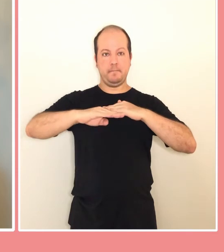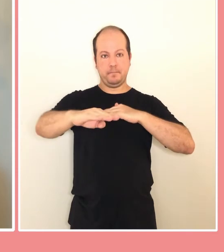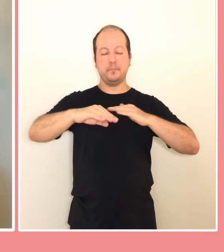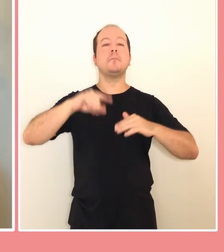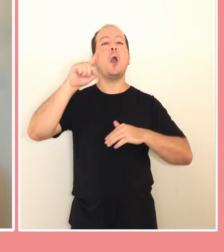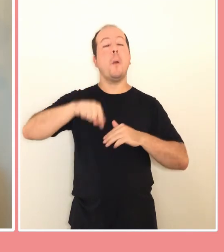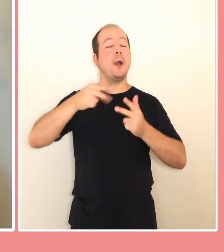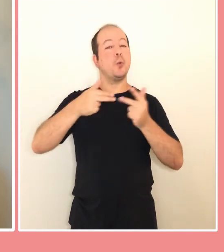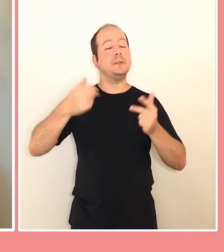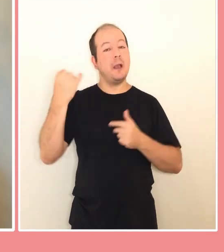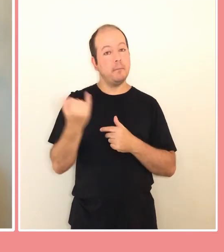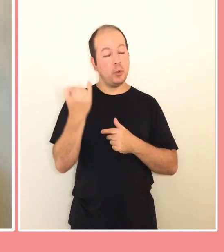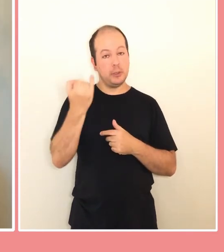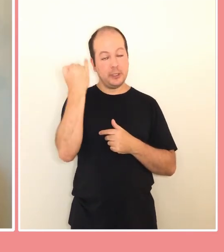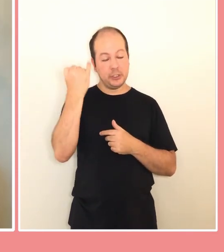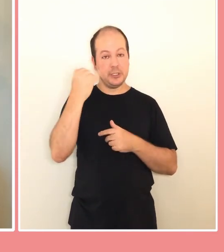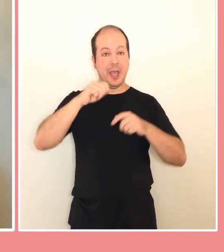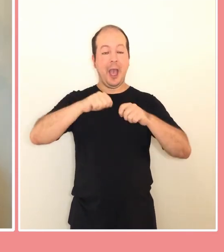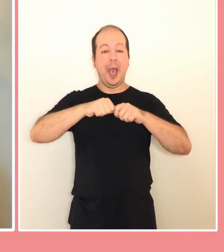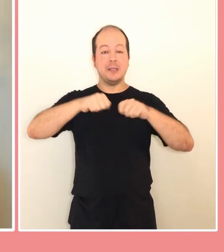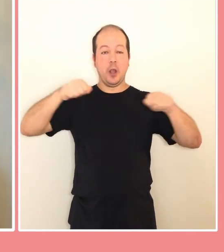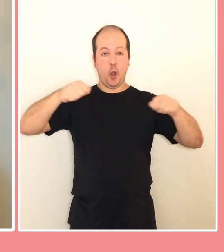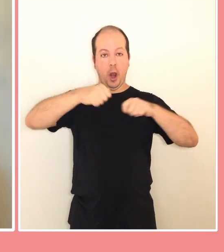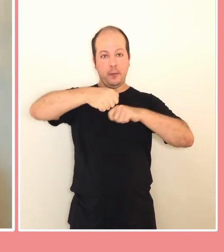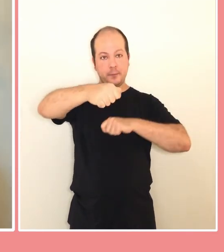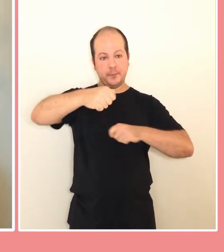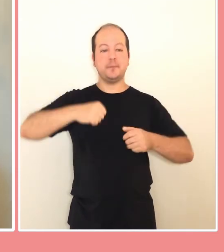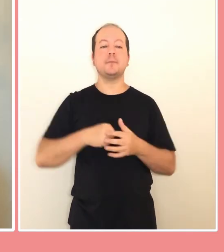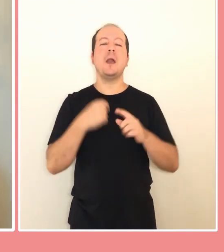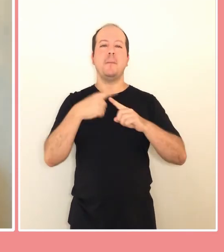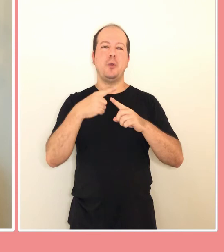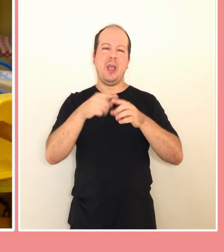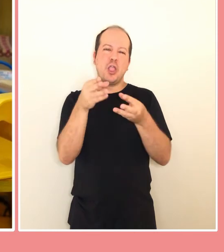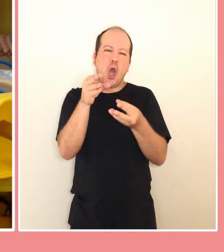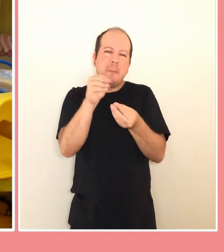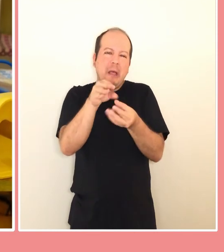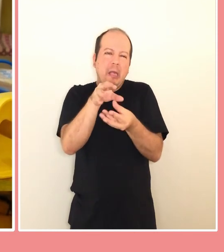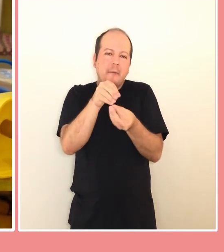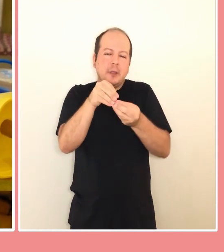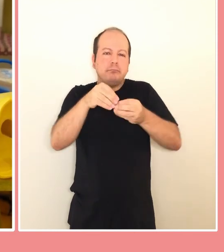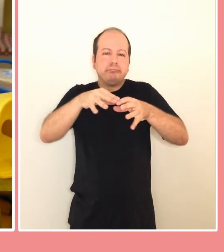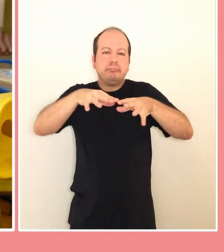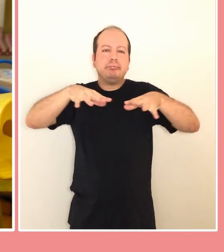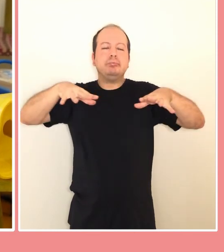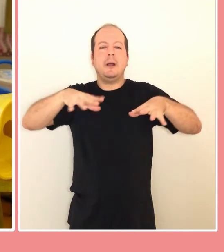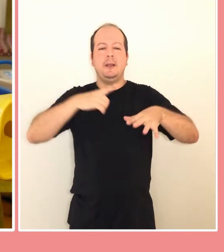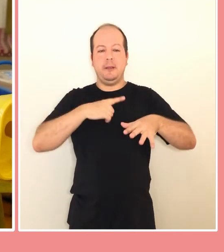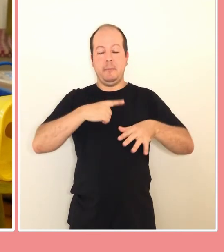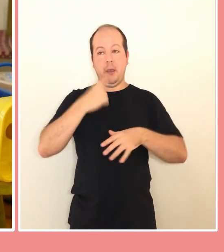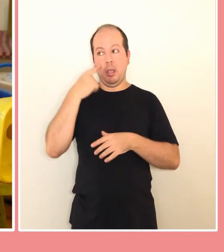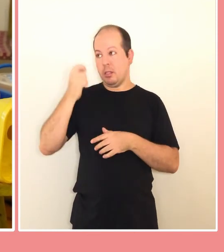coisa importante, abrir a sacola para desdobrar e a gente não prender essa parte da